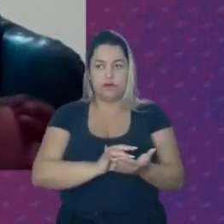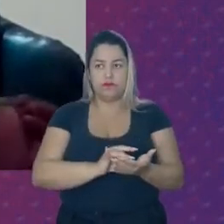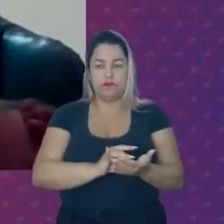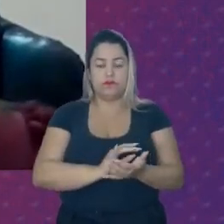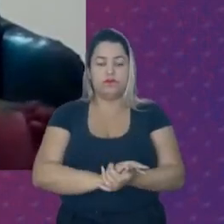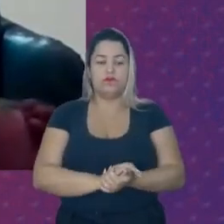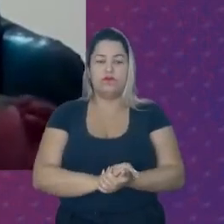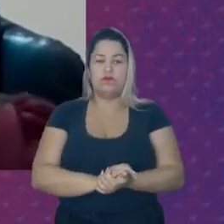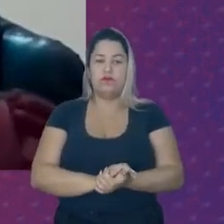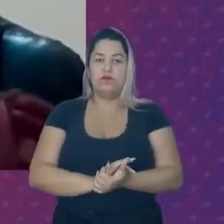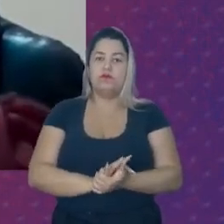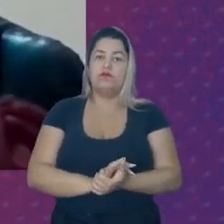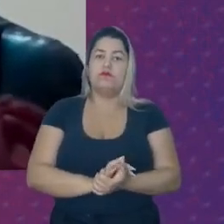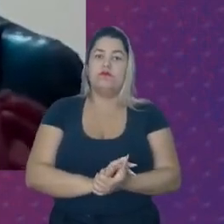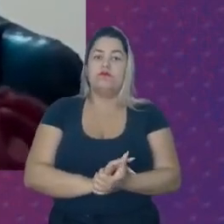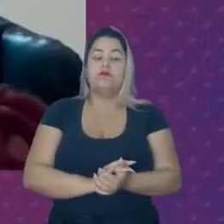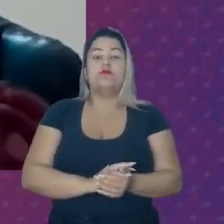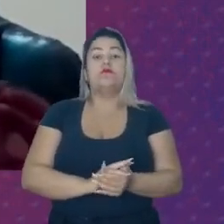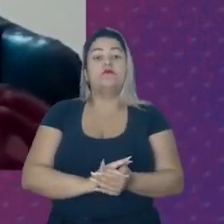Essa